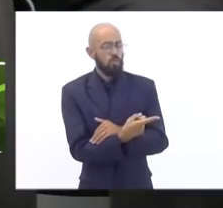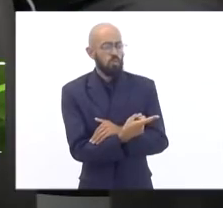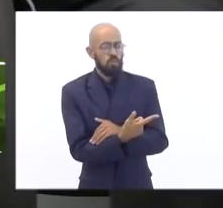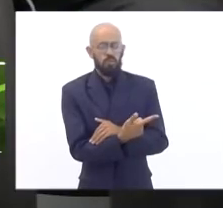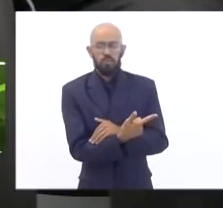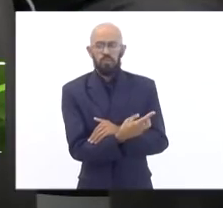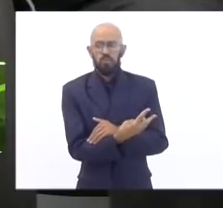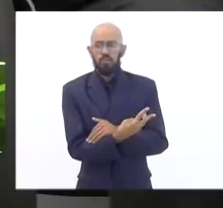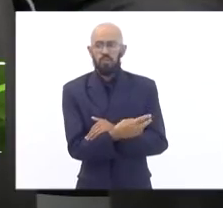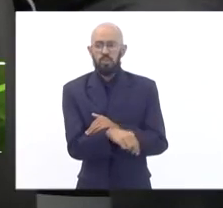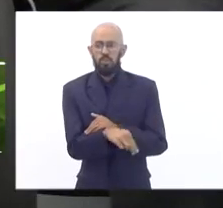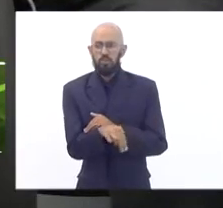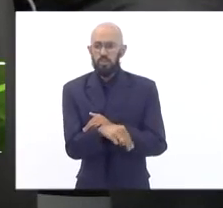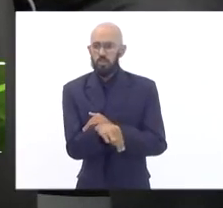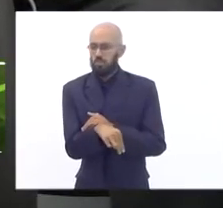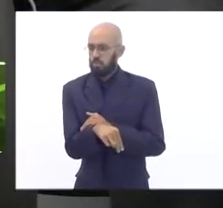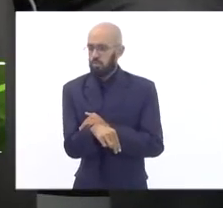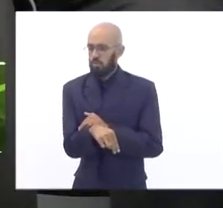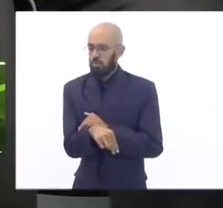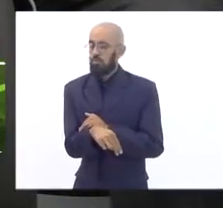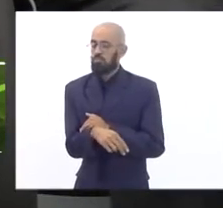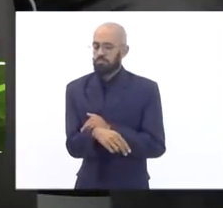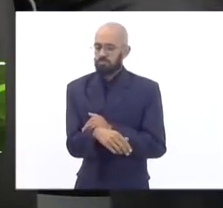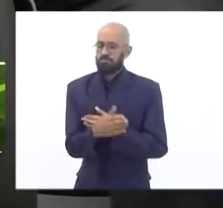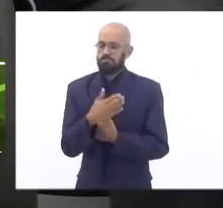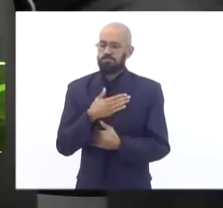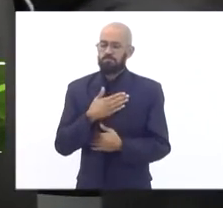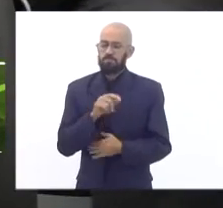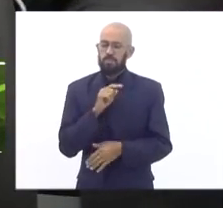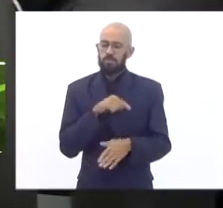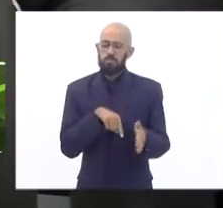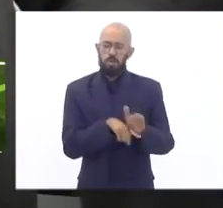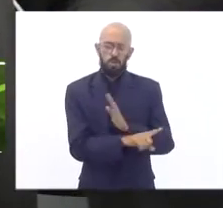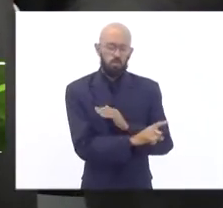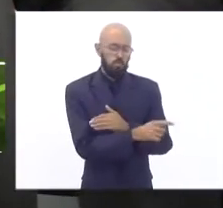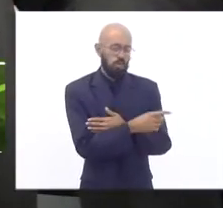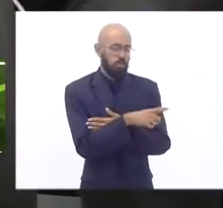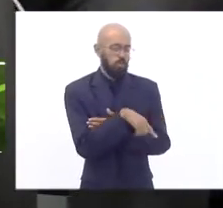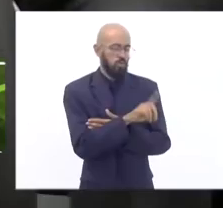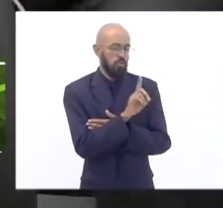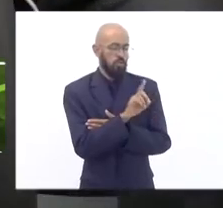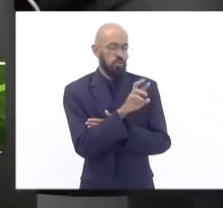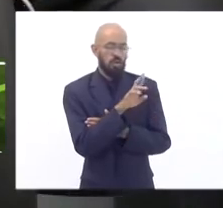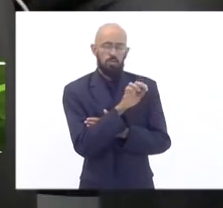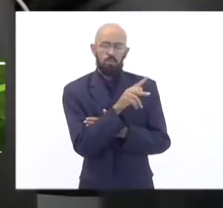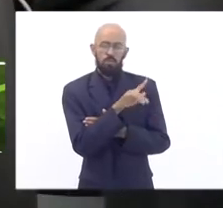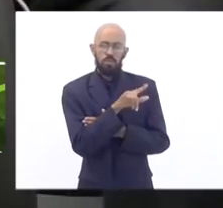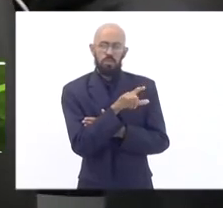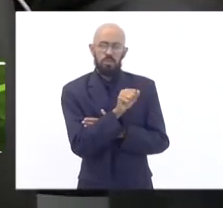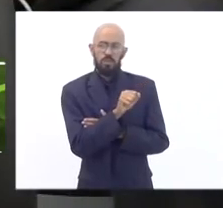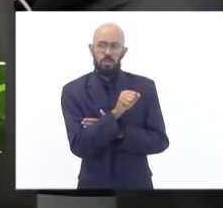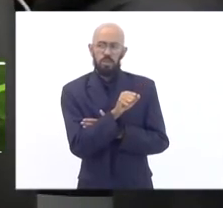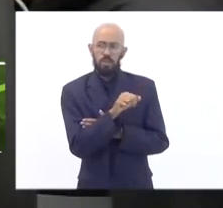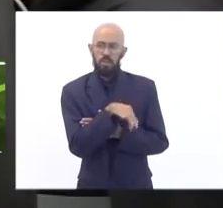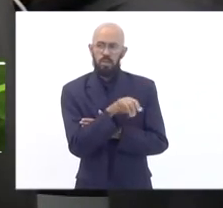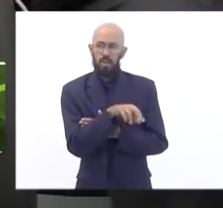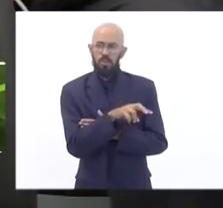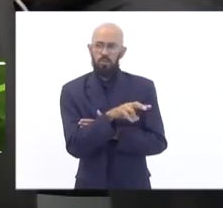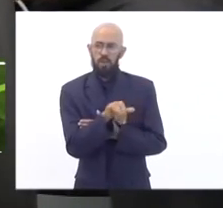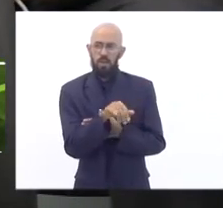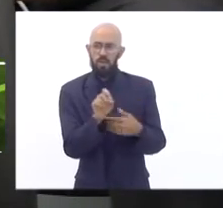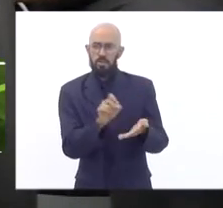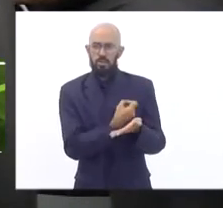23 de novembro. 23 de novembro. A minha pergunta, doutora Priscila, quem vai assinar? É o governador do